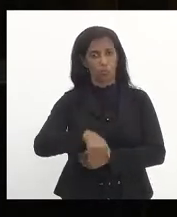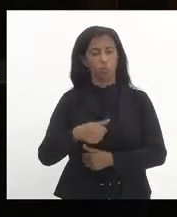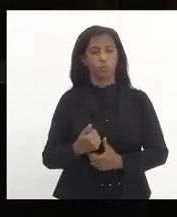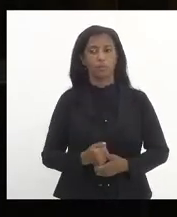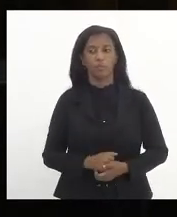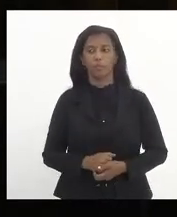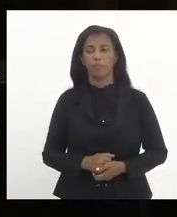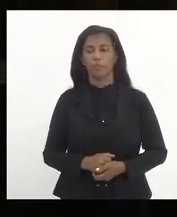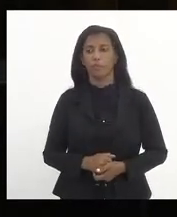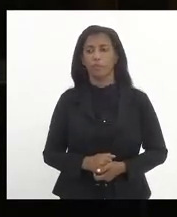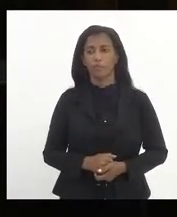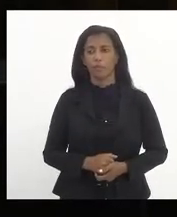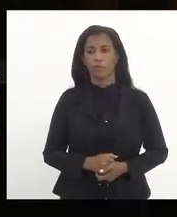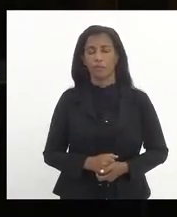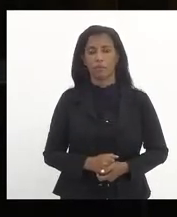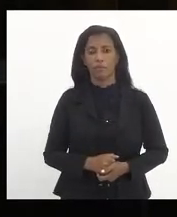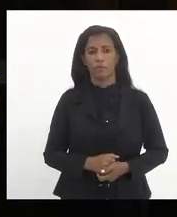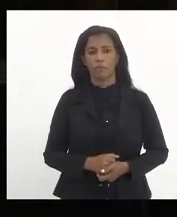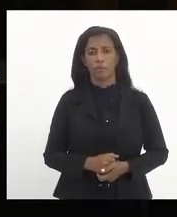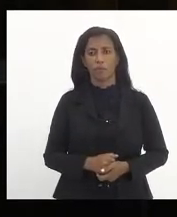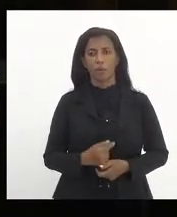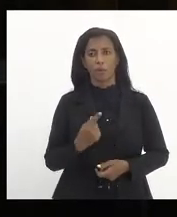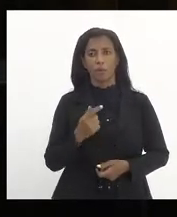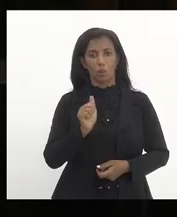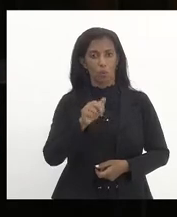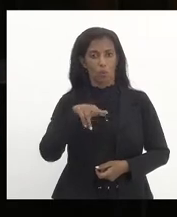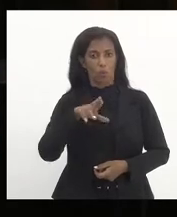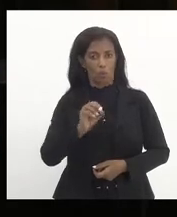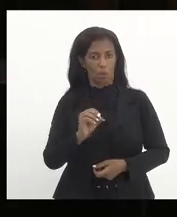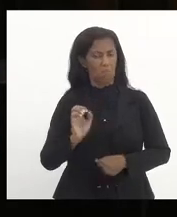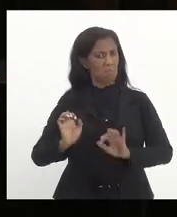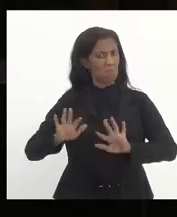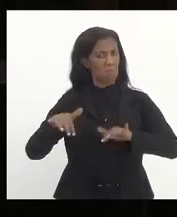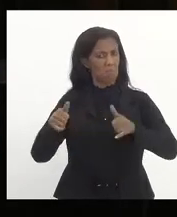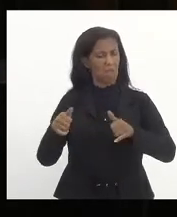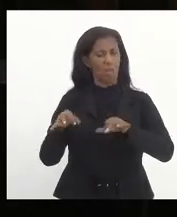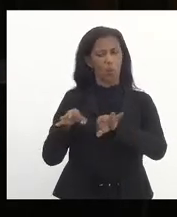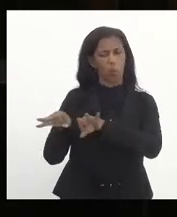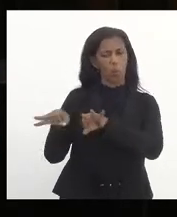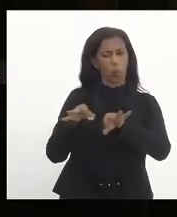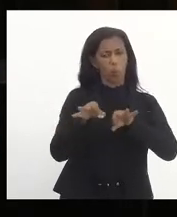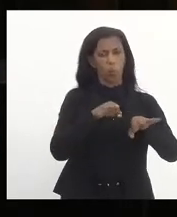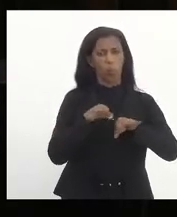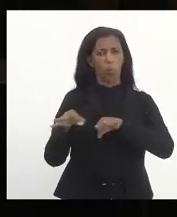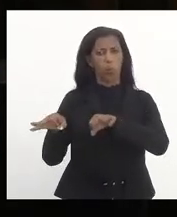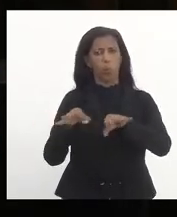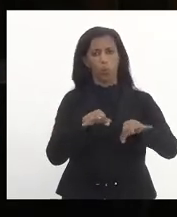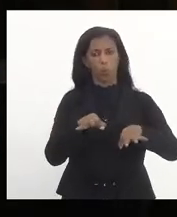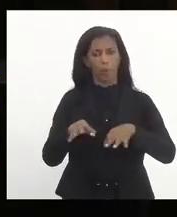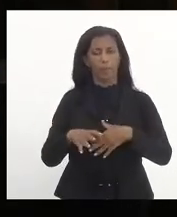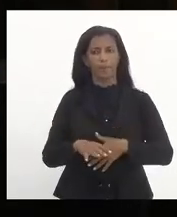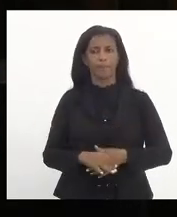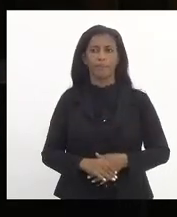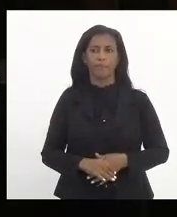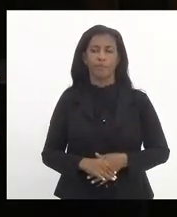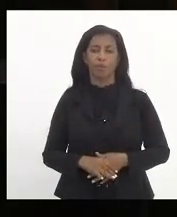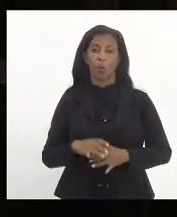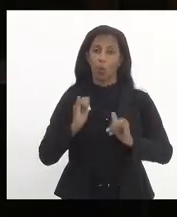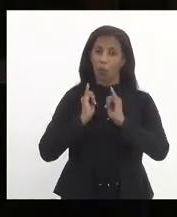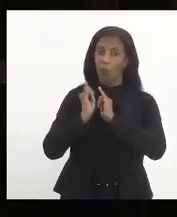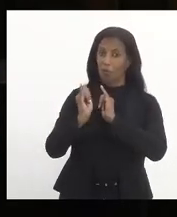2021. Um anuário muito bem formatado, com